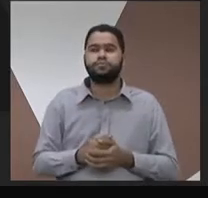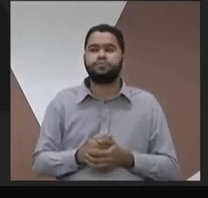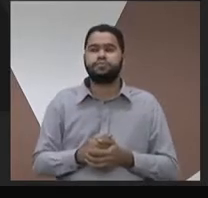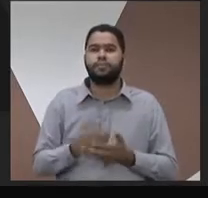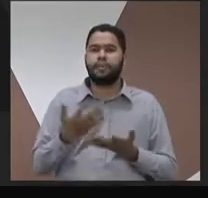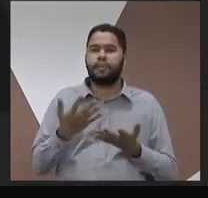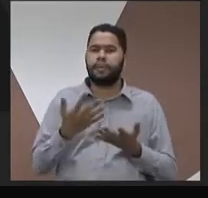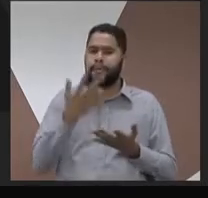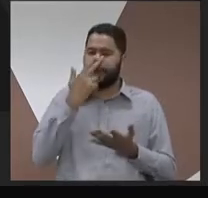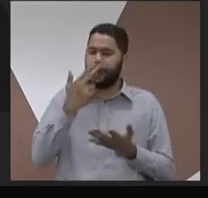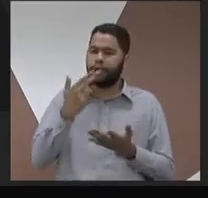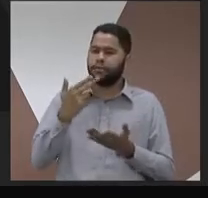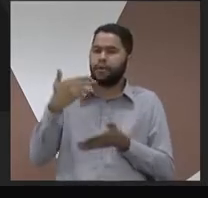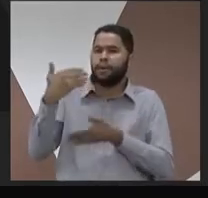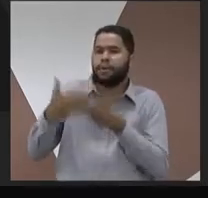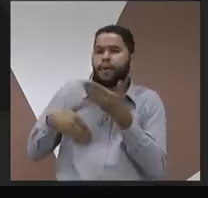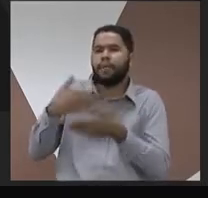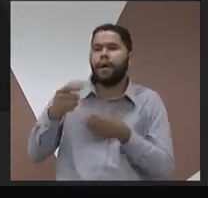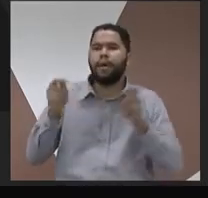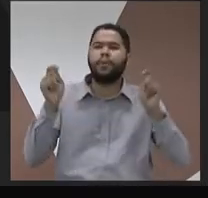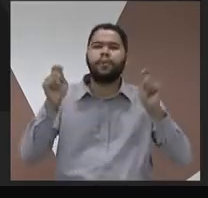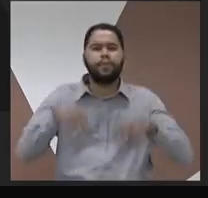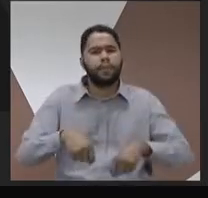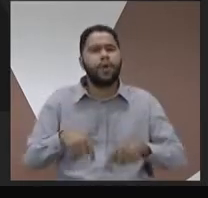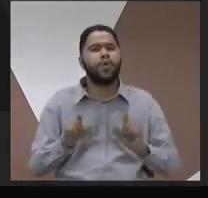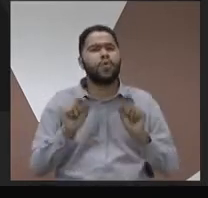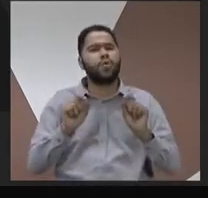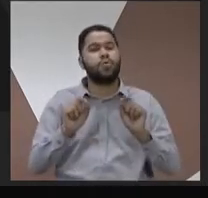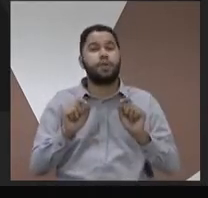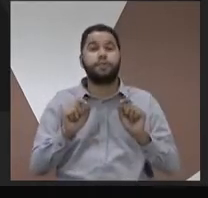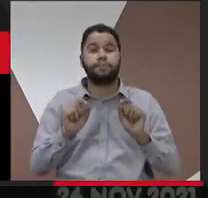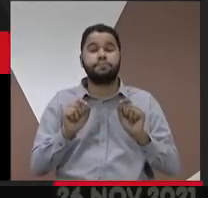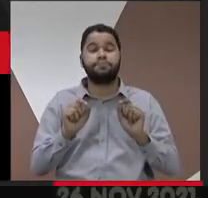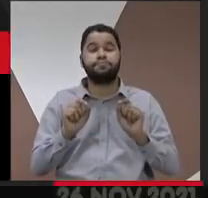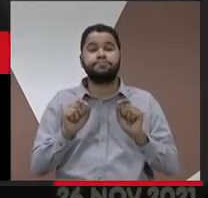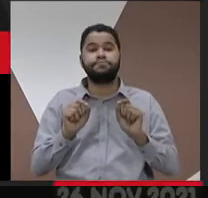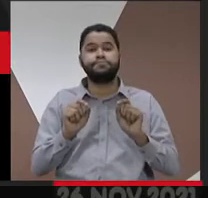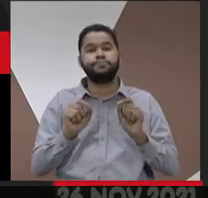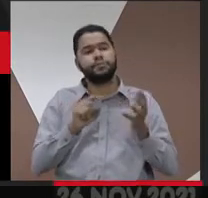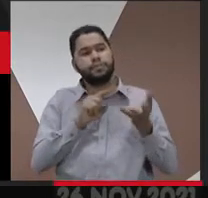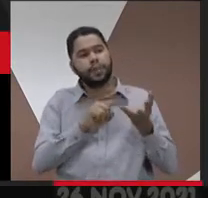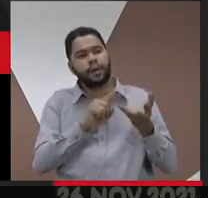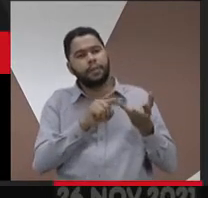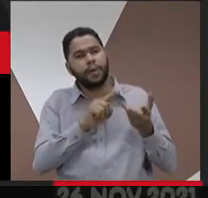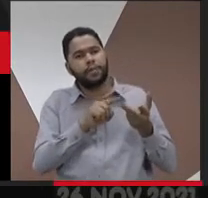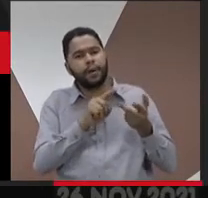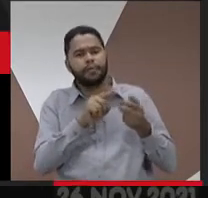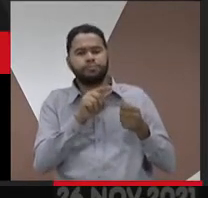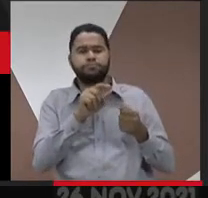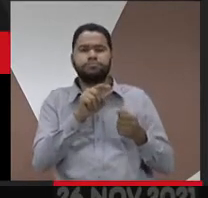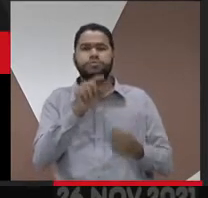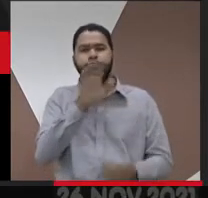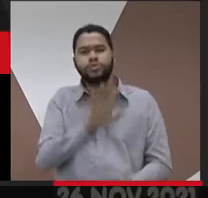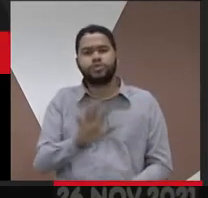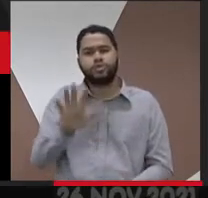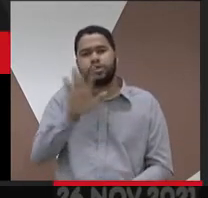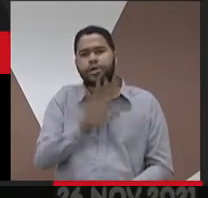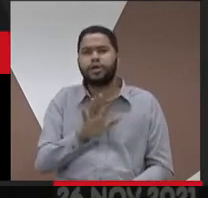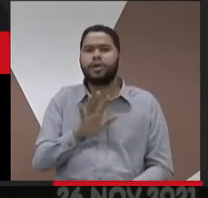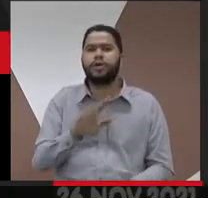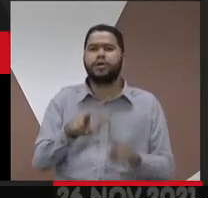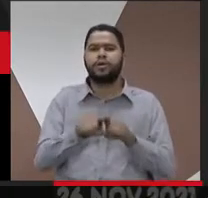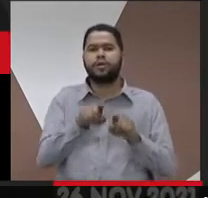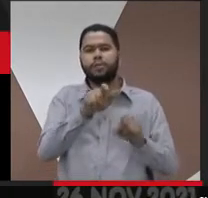de maturidade para que ele possa ser submetido, então, às consultas, em geral, com todos os